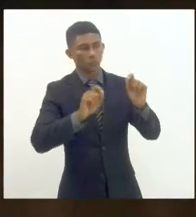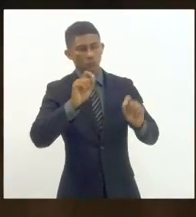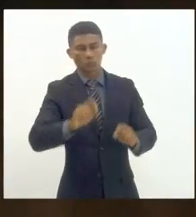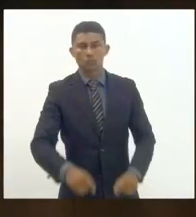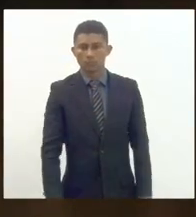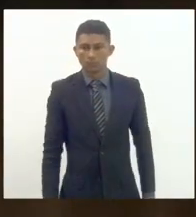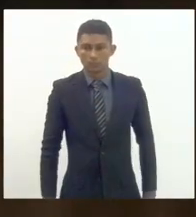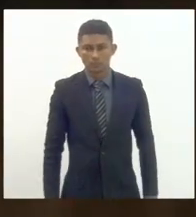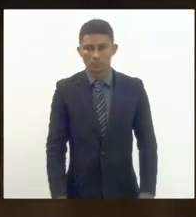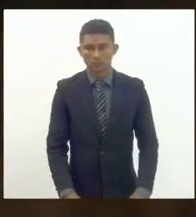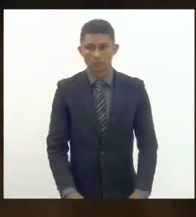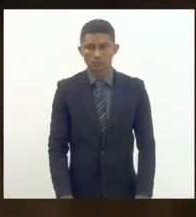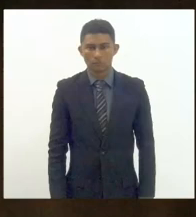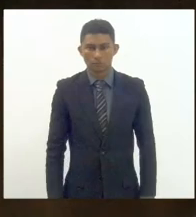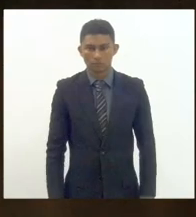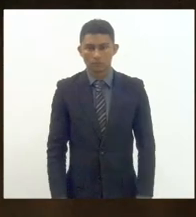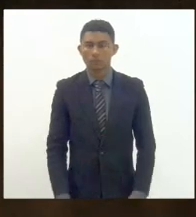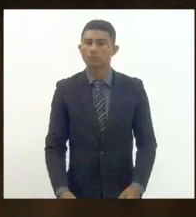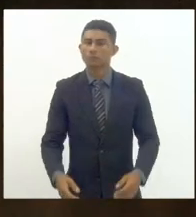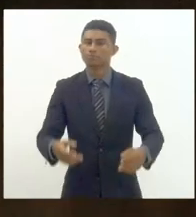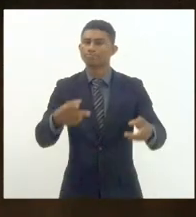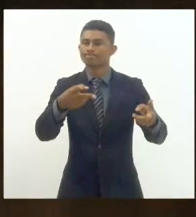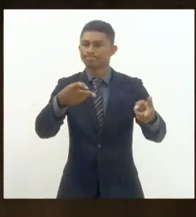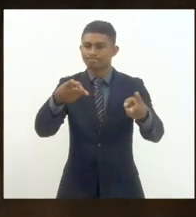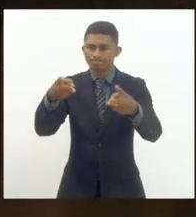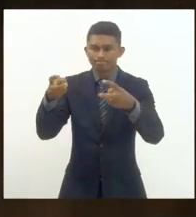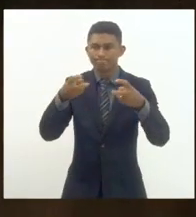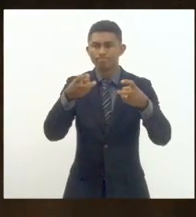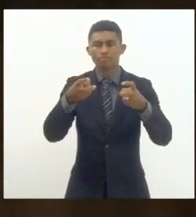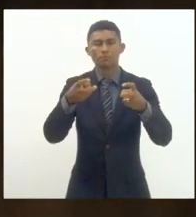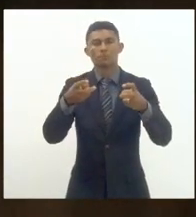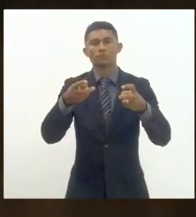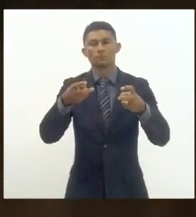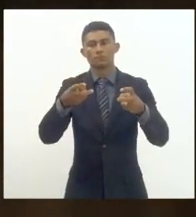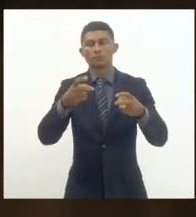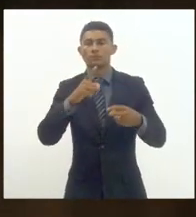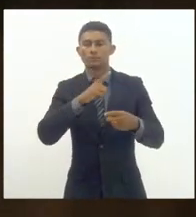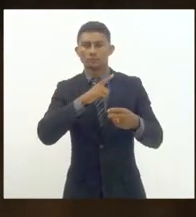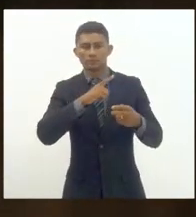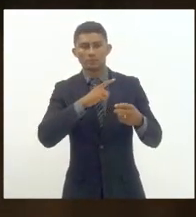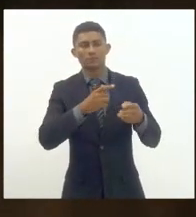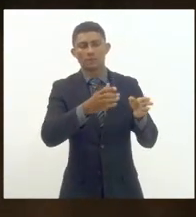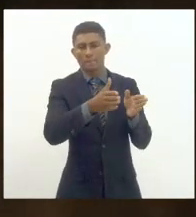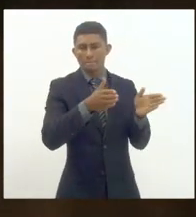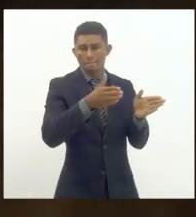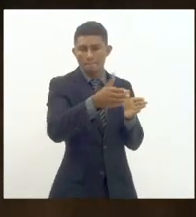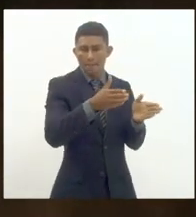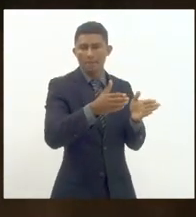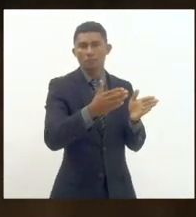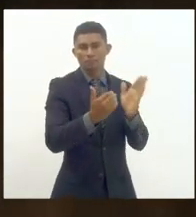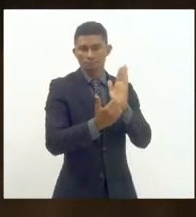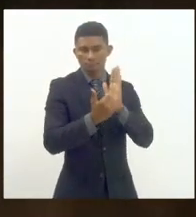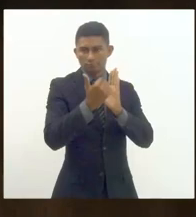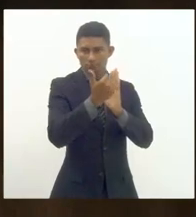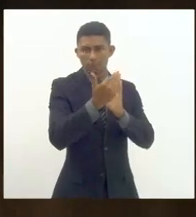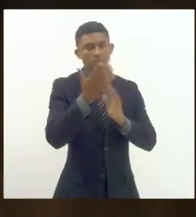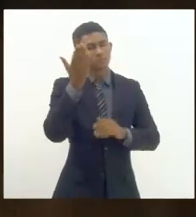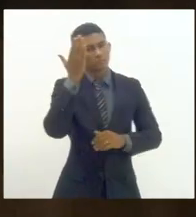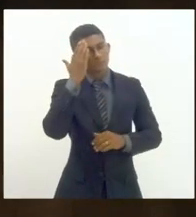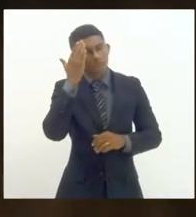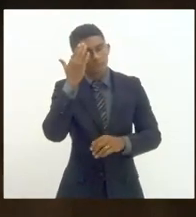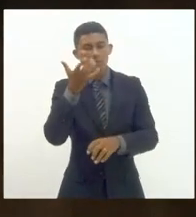Na realidade, eu percebo que a gente está com algumas extraordinárias em pauta. É uma matéria